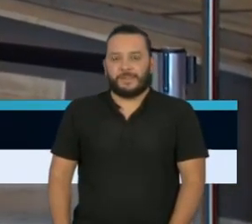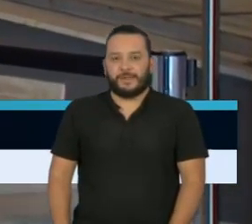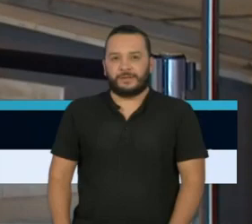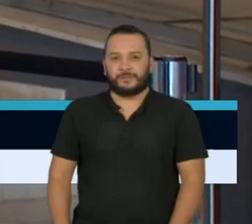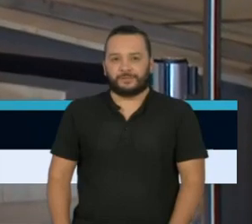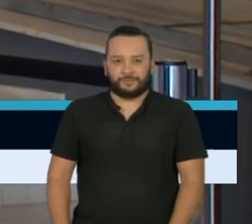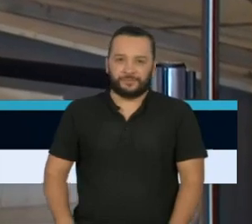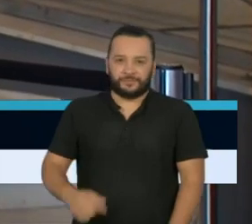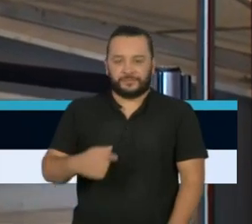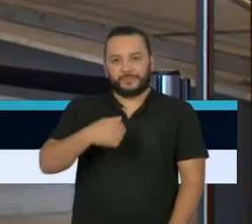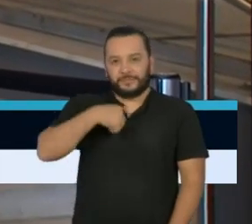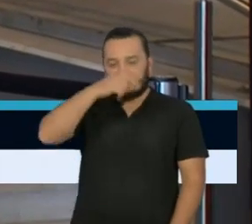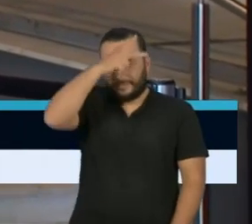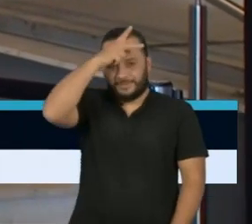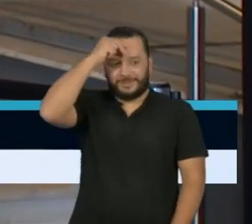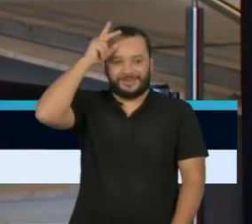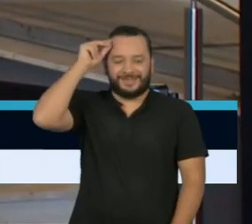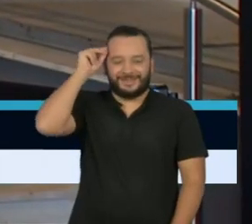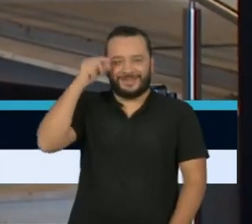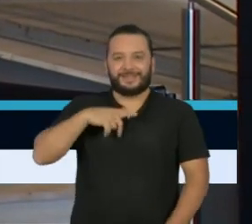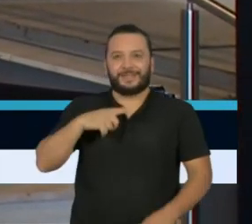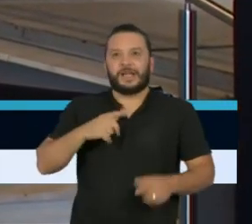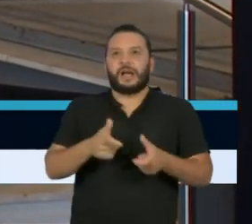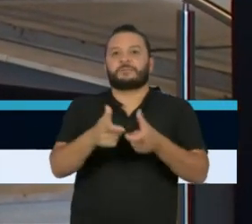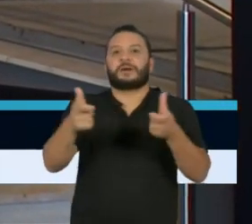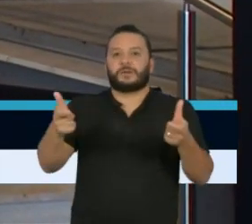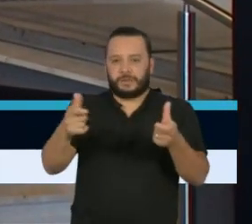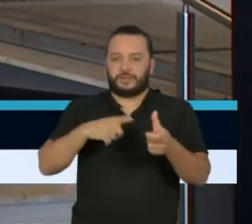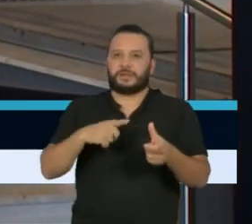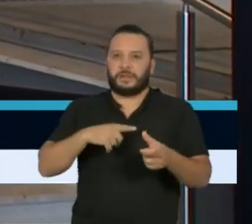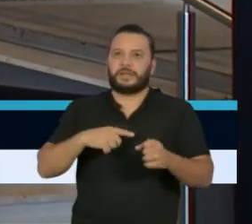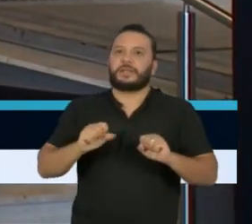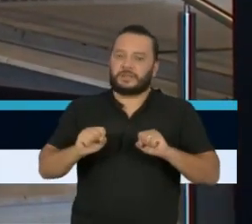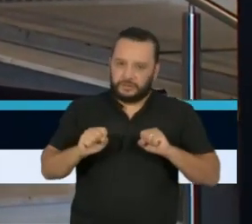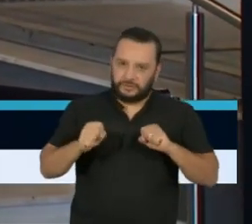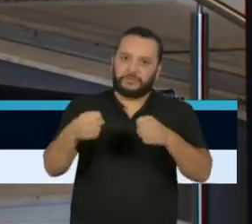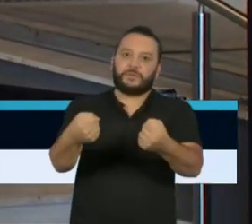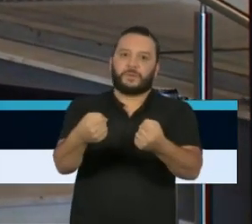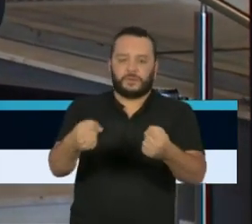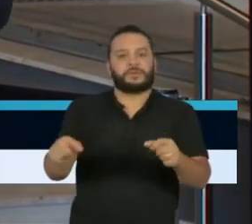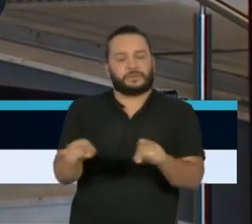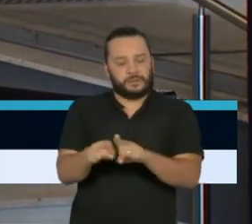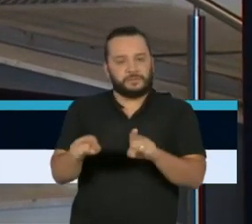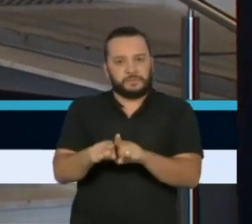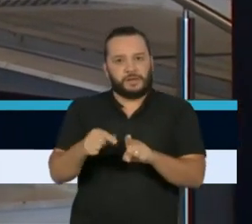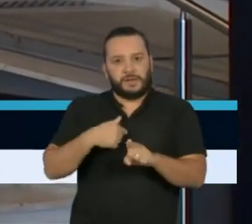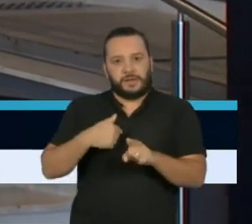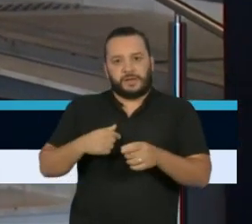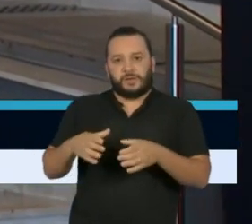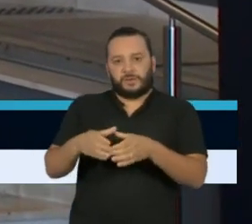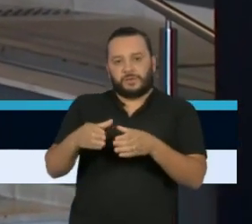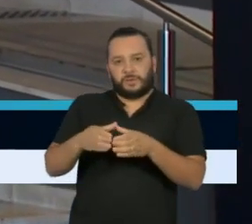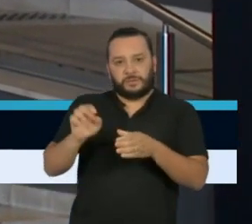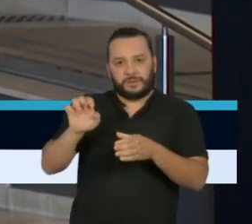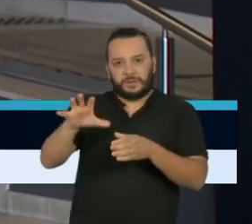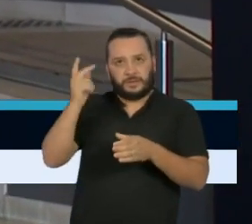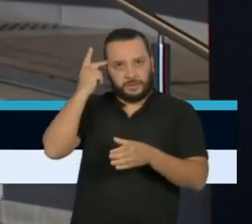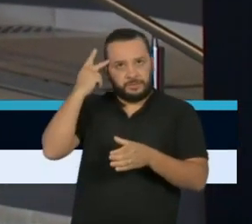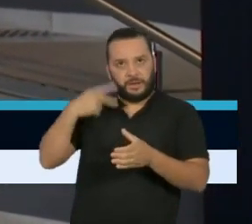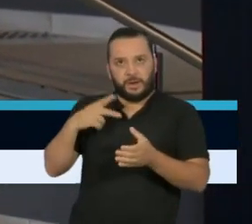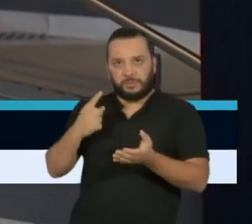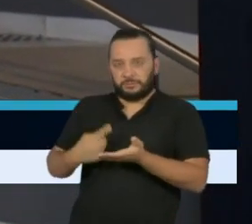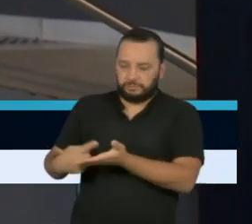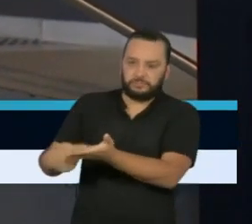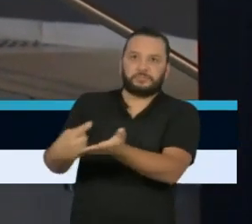Bom, os prefeitos, a imensa maioria tem feito um grande esforço, uma grande rede aqui no estado de São Paulo, sendo